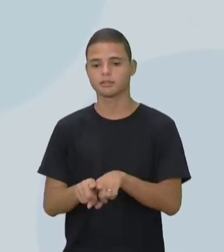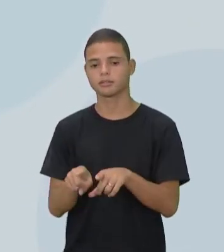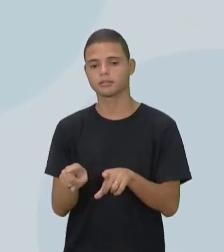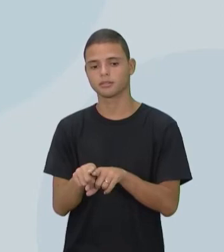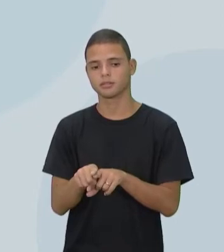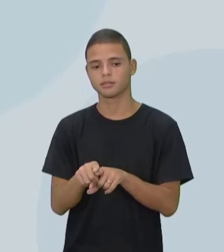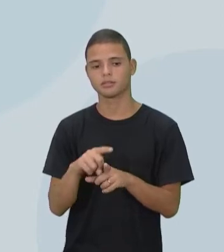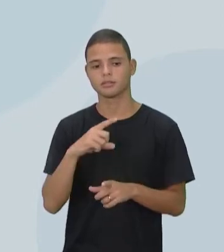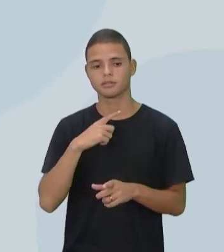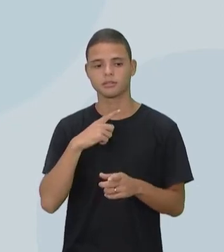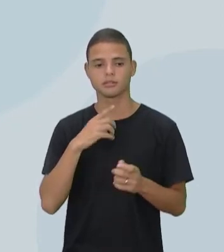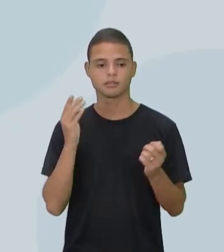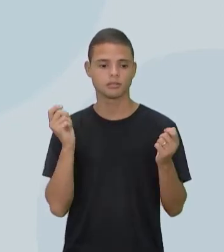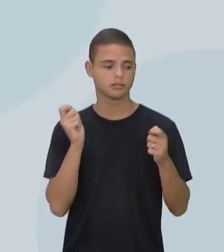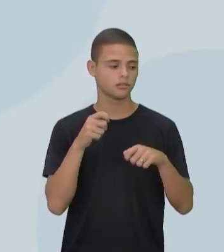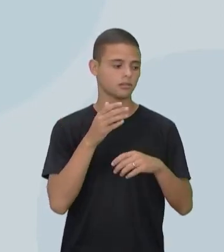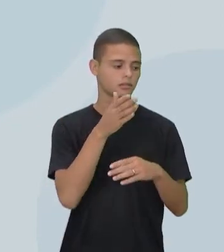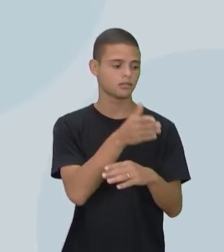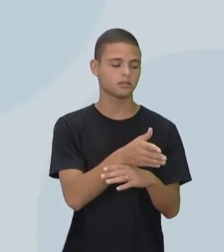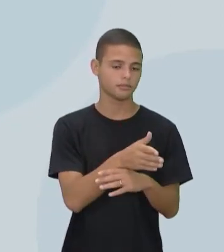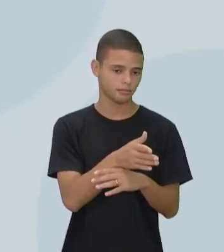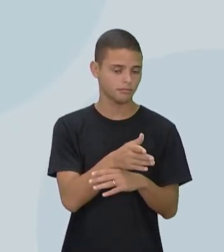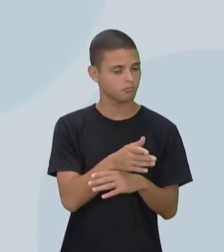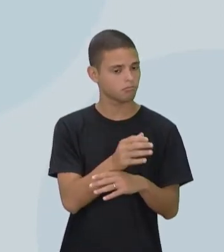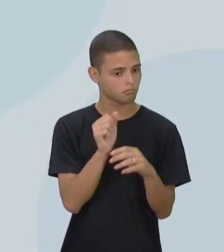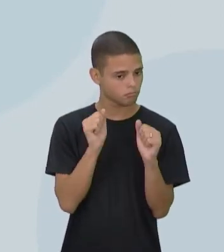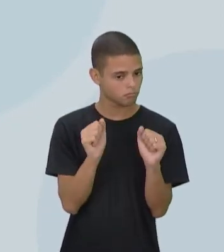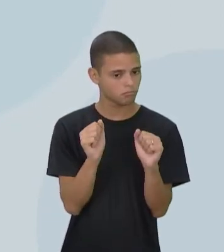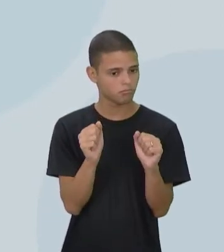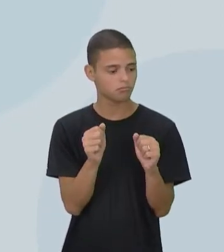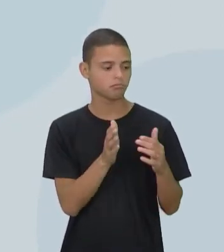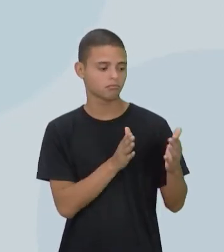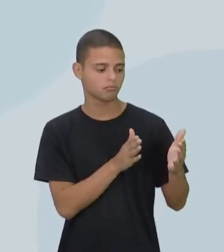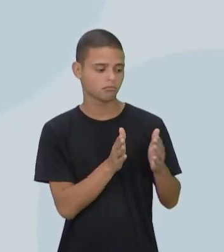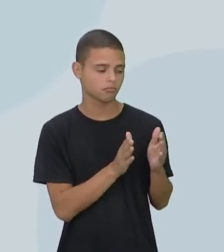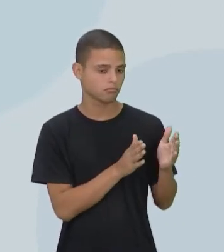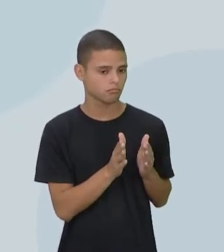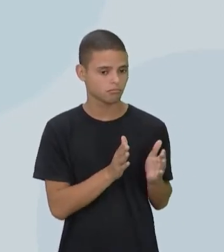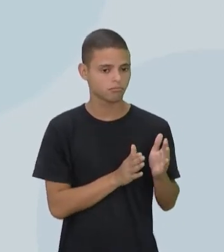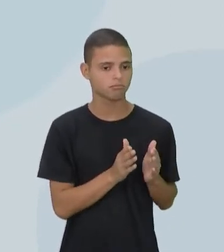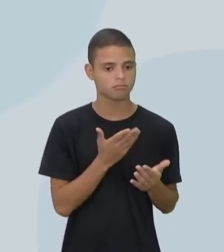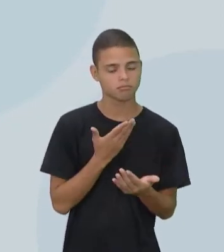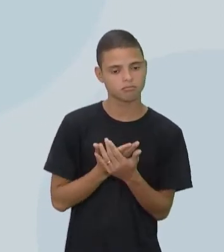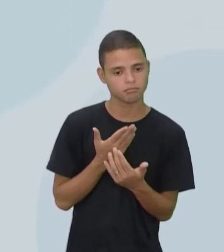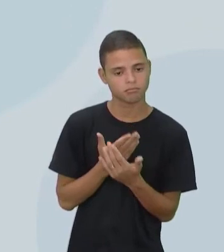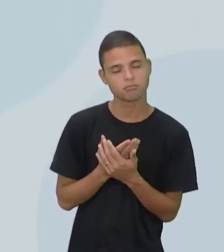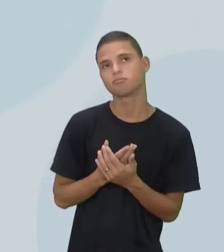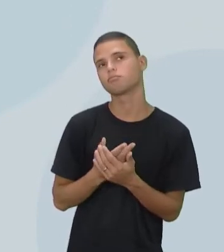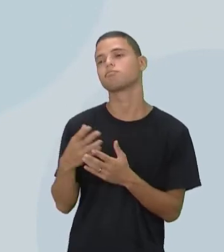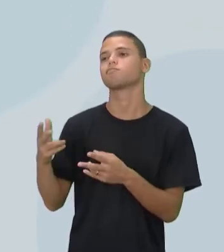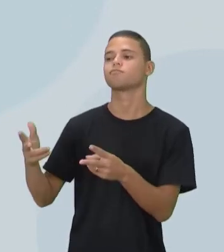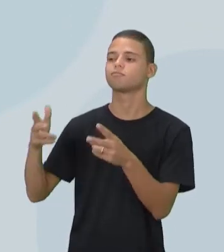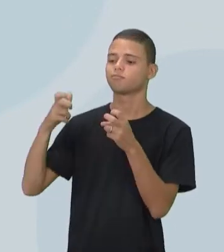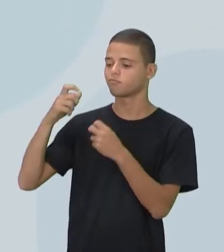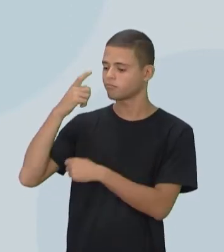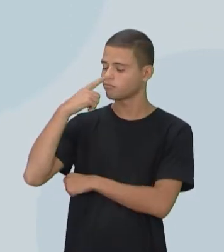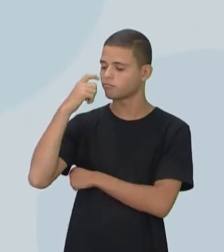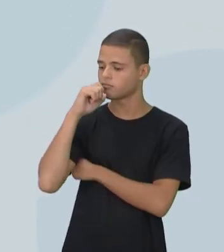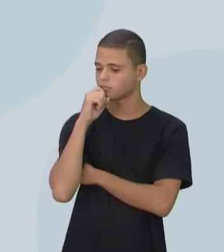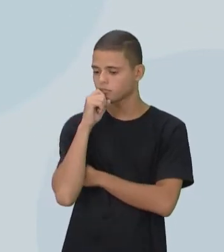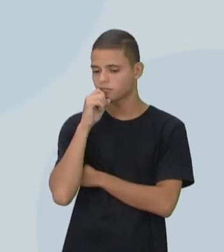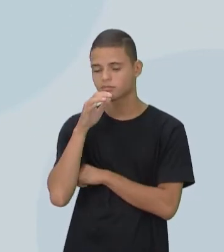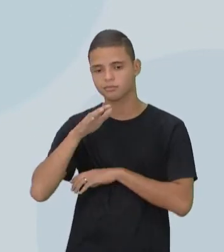ter acesso à tabela, onde você pode, em seu momento aí, de estudo, olhar, né, com